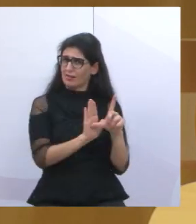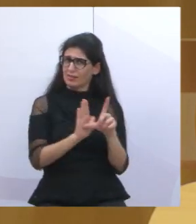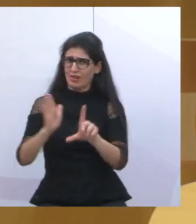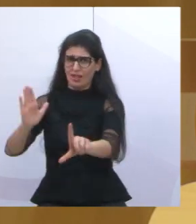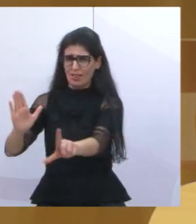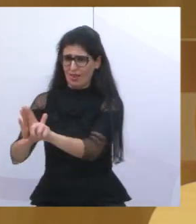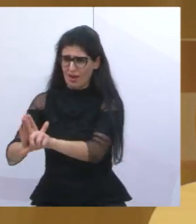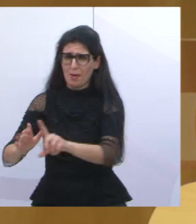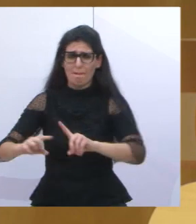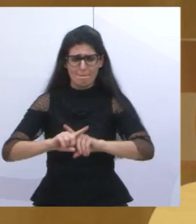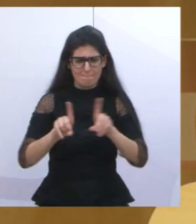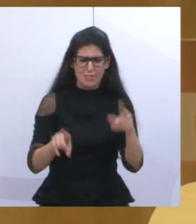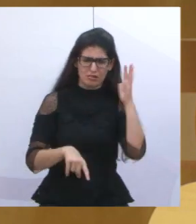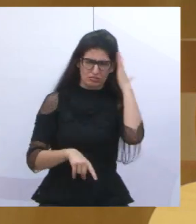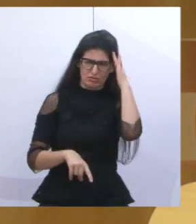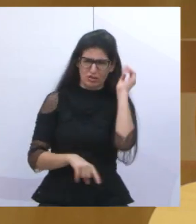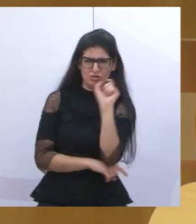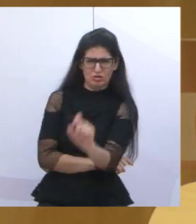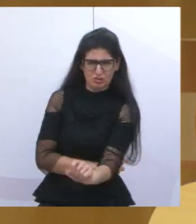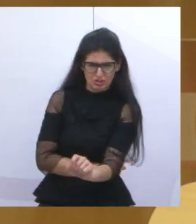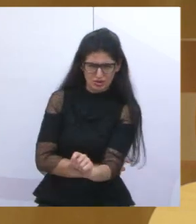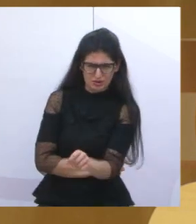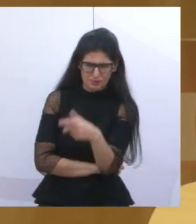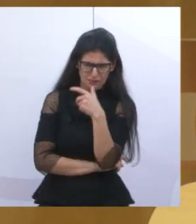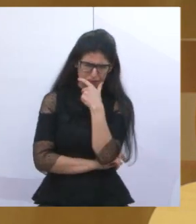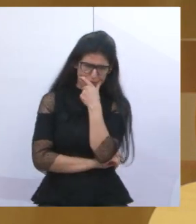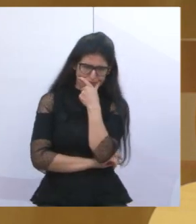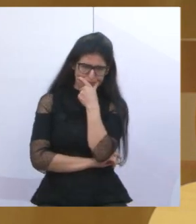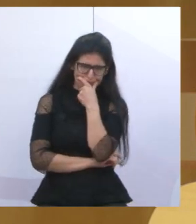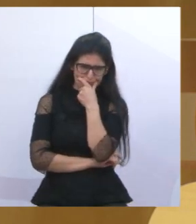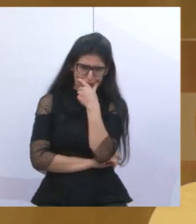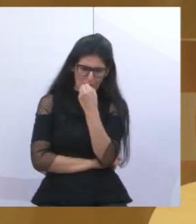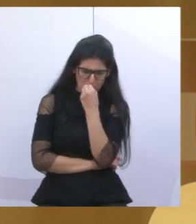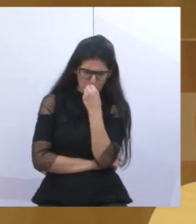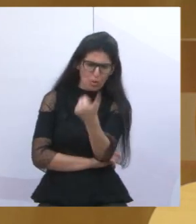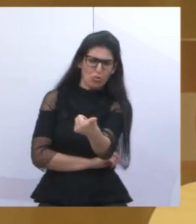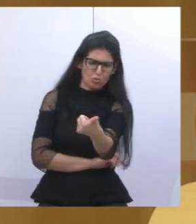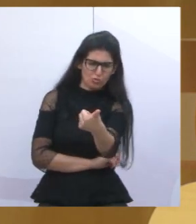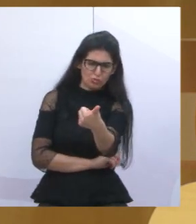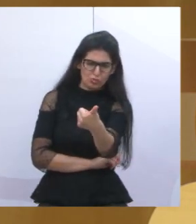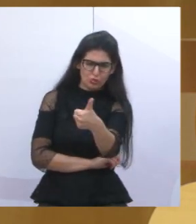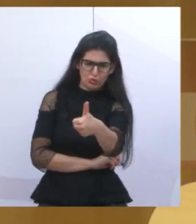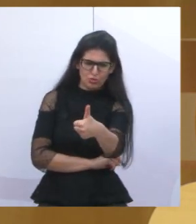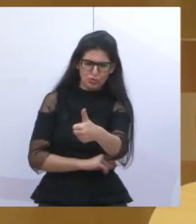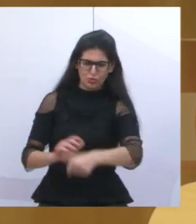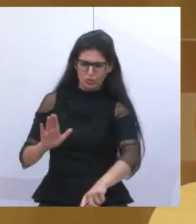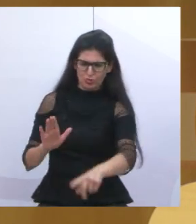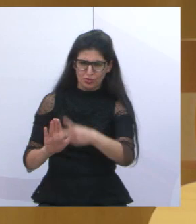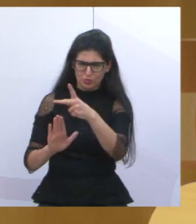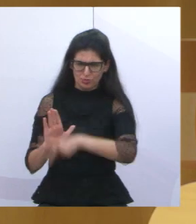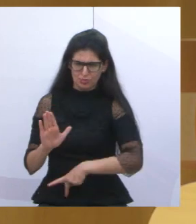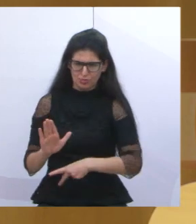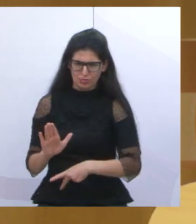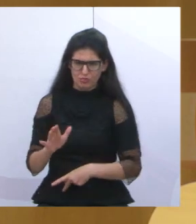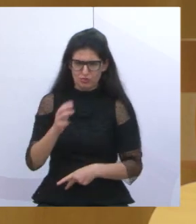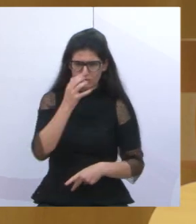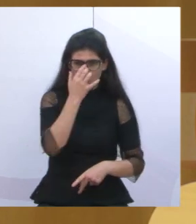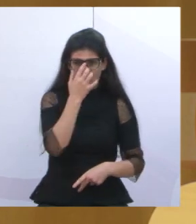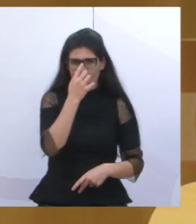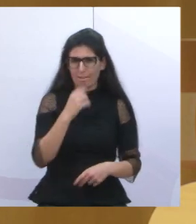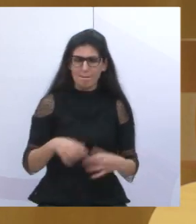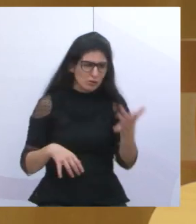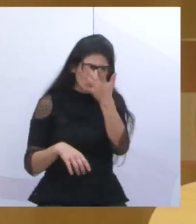eu entendo que o que eu entendo de positivo nesse projeto é que o cidadão não deva pagar por